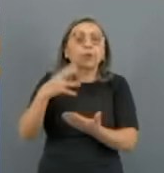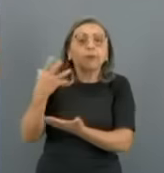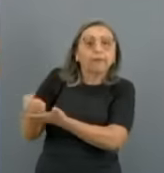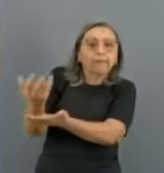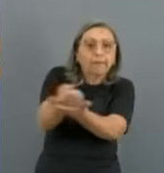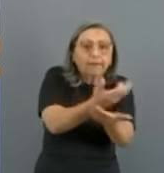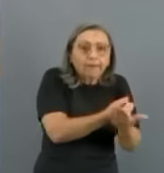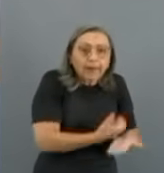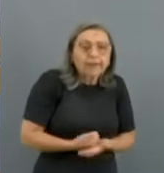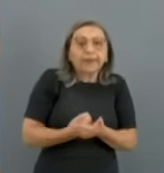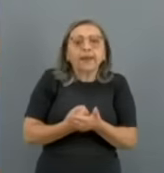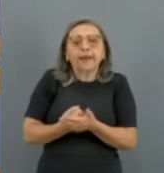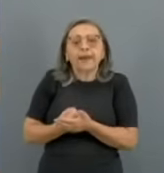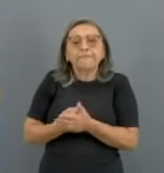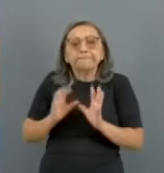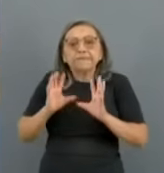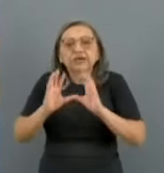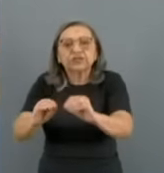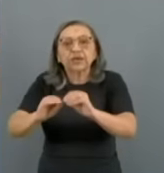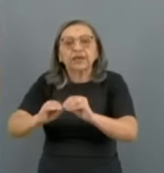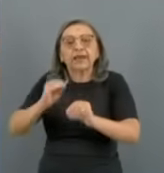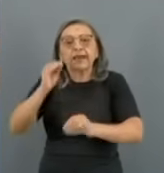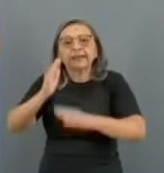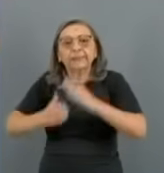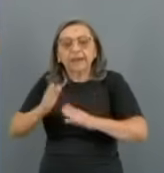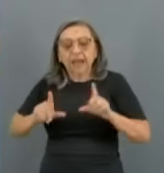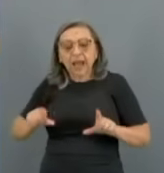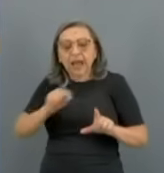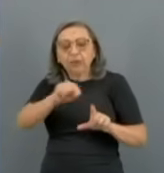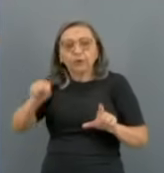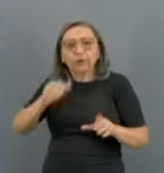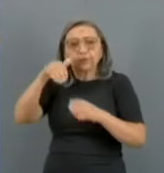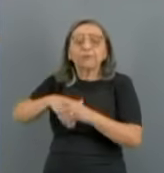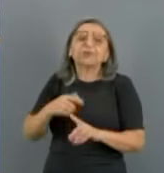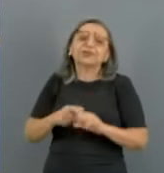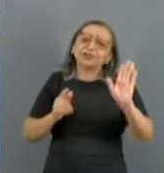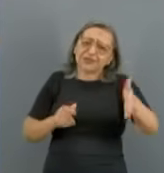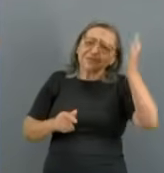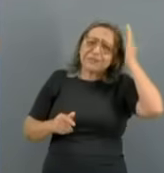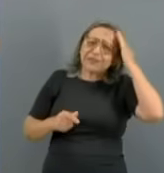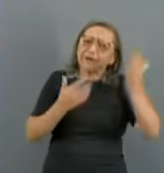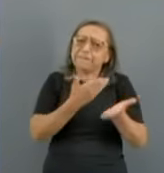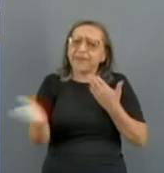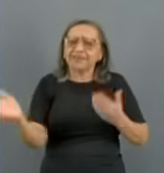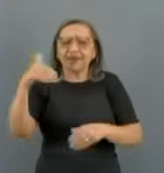urna eletrônica, porque sabia que ia perder a eleição.